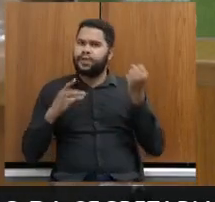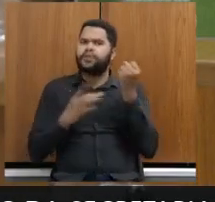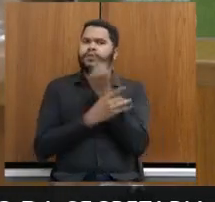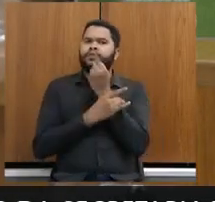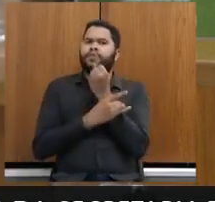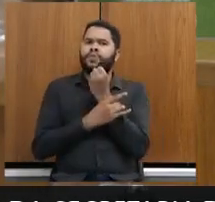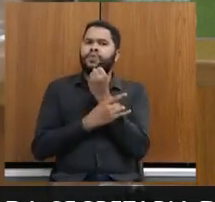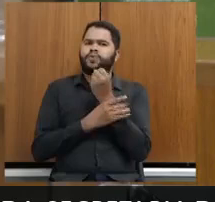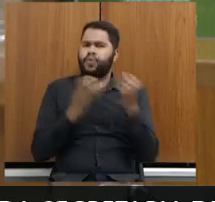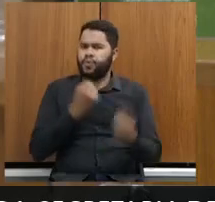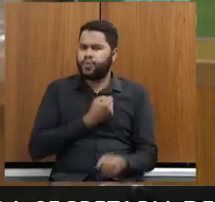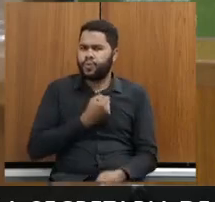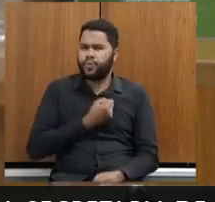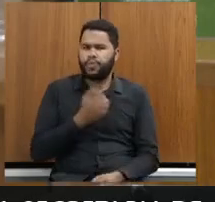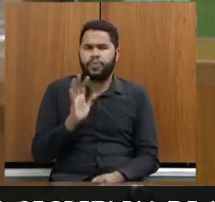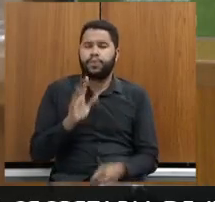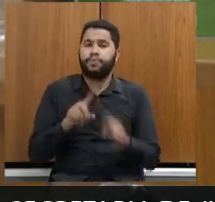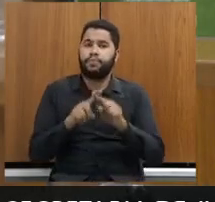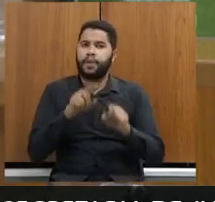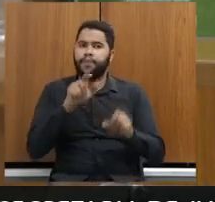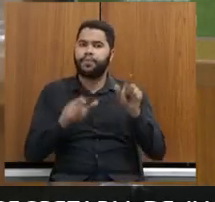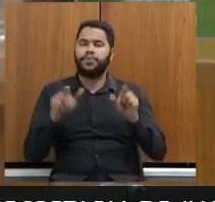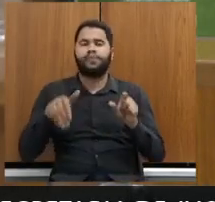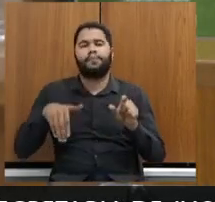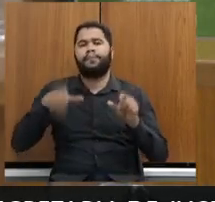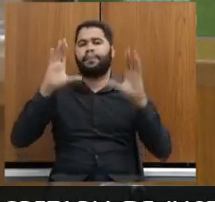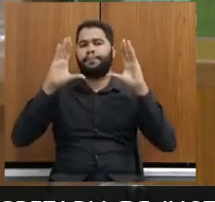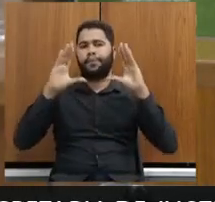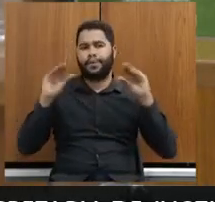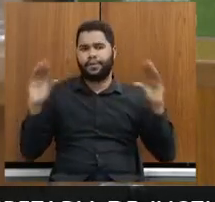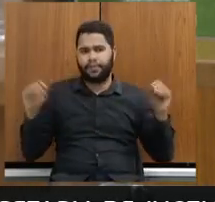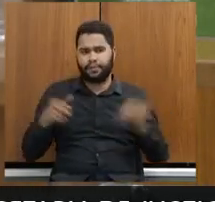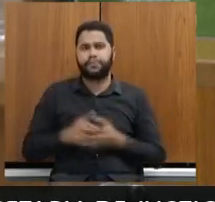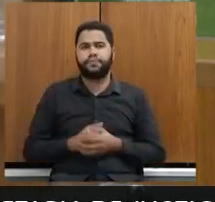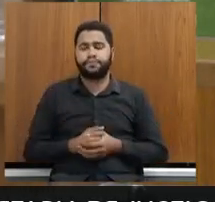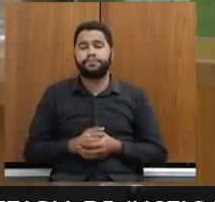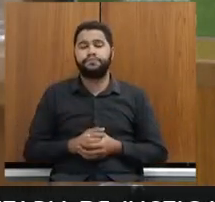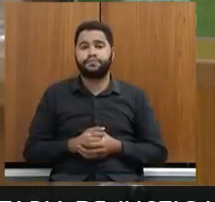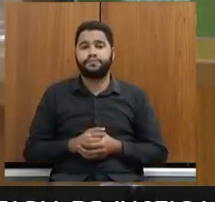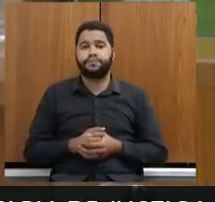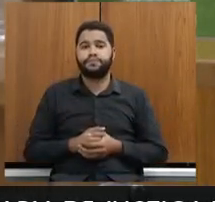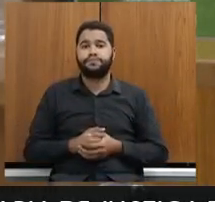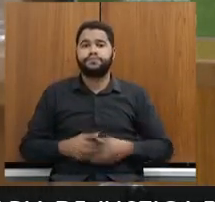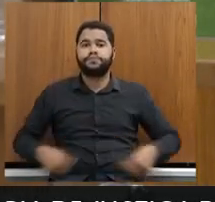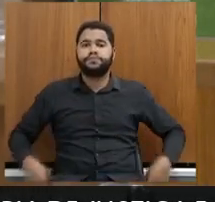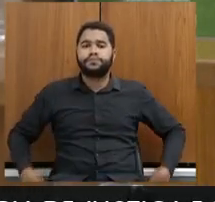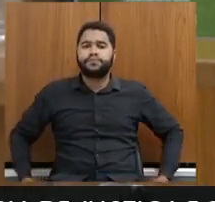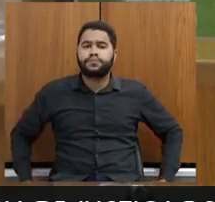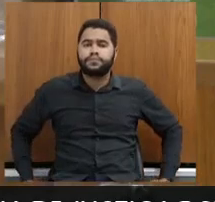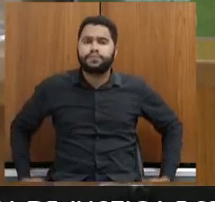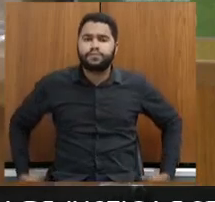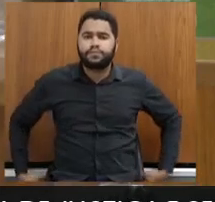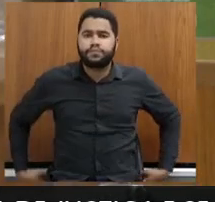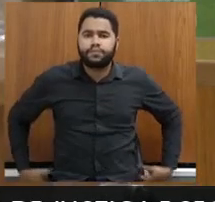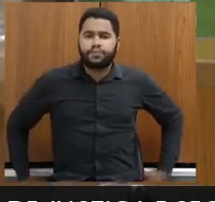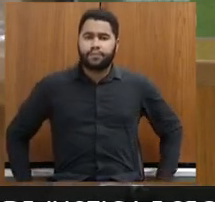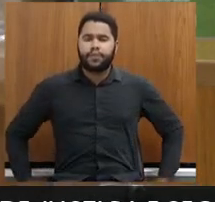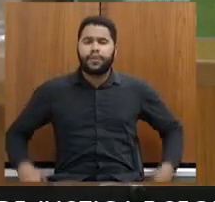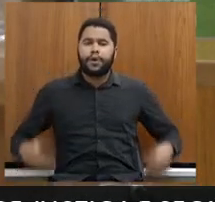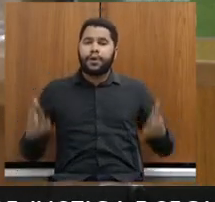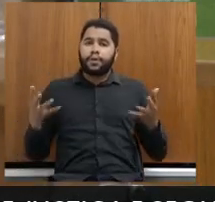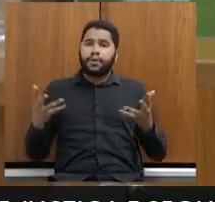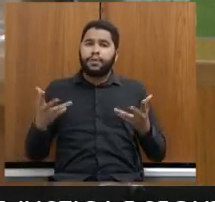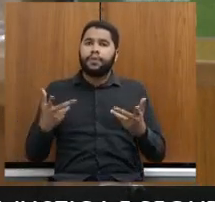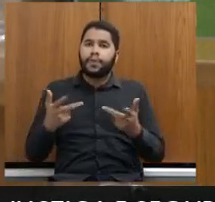não só os números né mas o pessoal tá muito mais tranquilo e a qualidade de nossos policiais